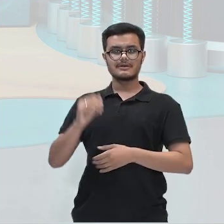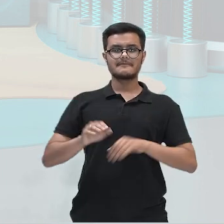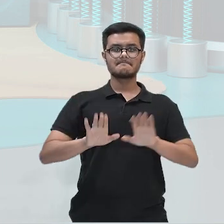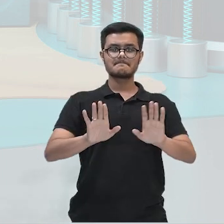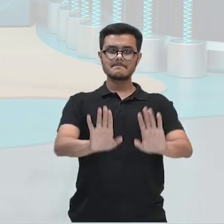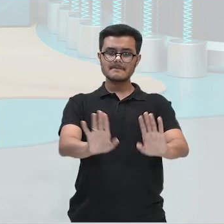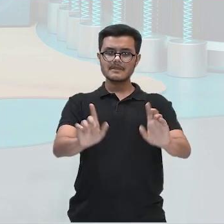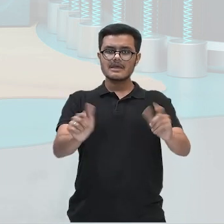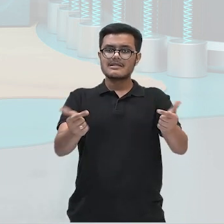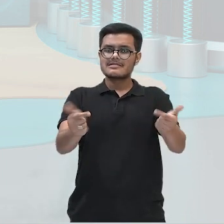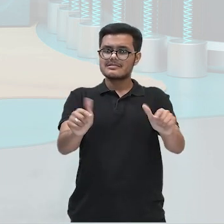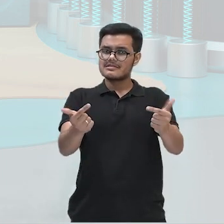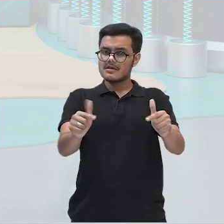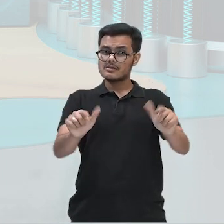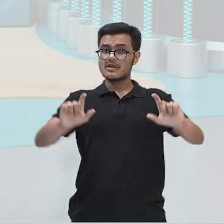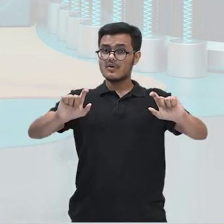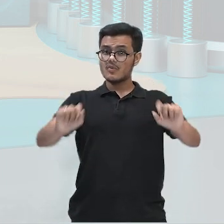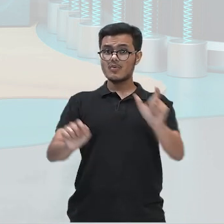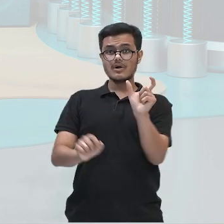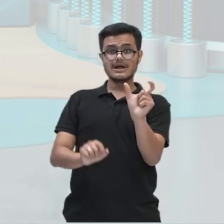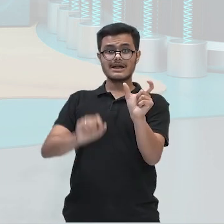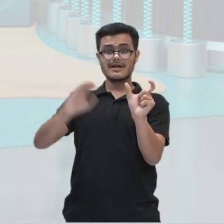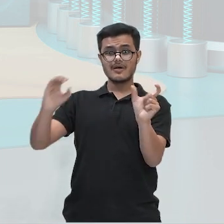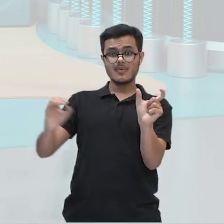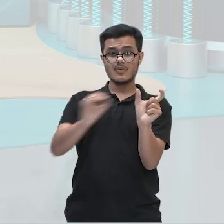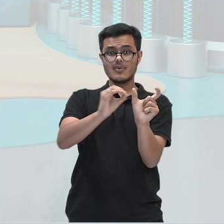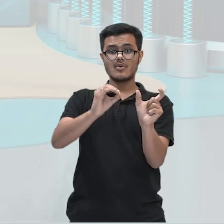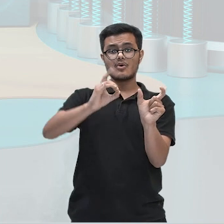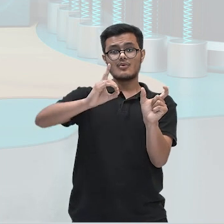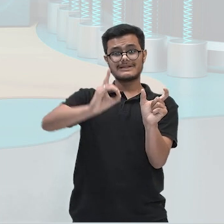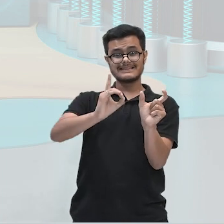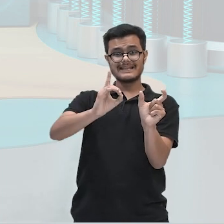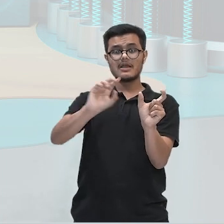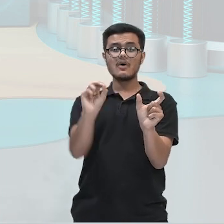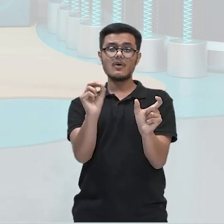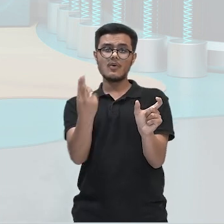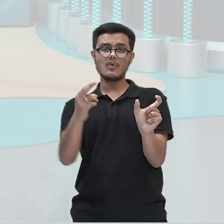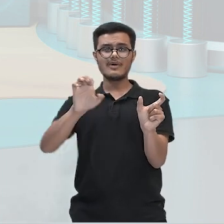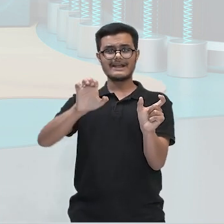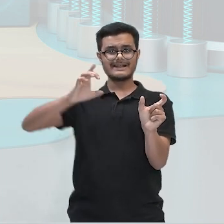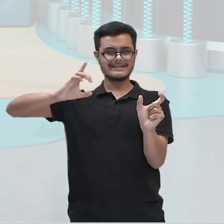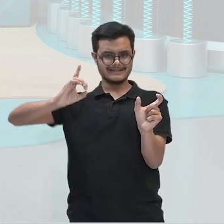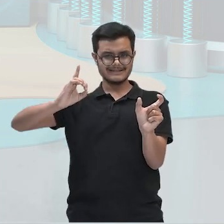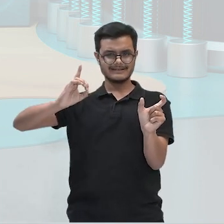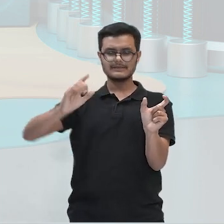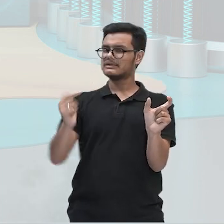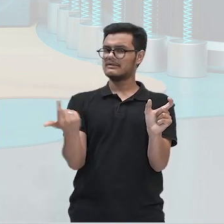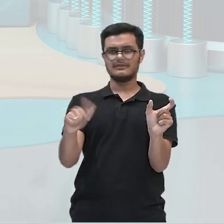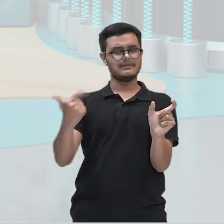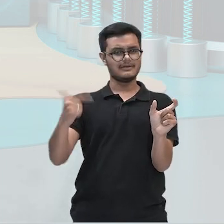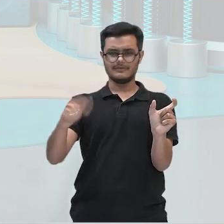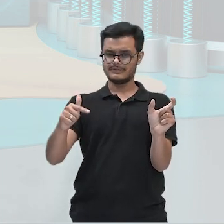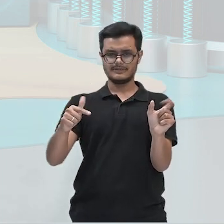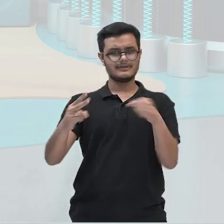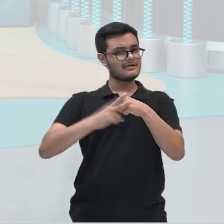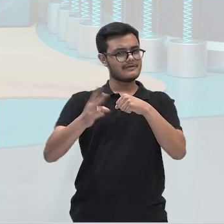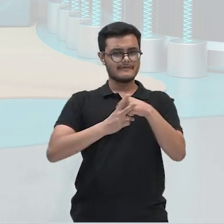não recebem o D ou ED como os verbos